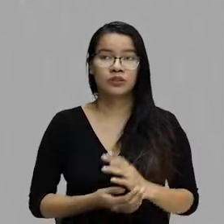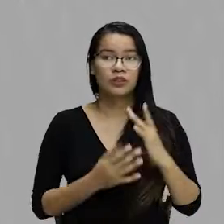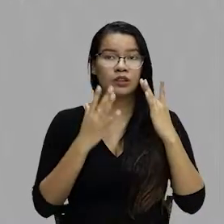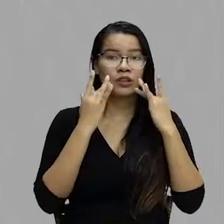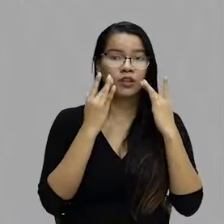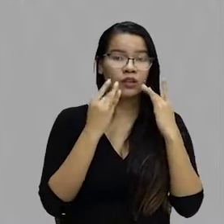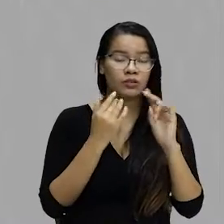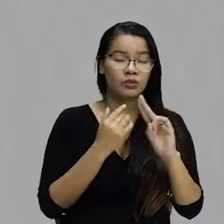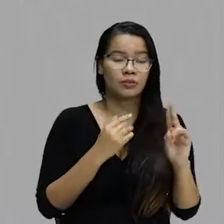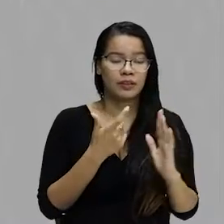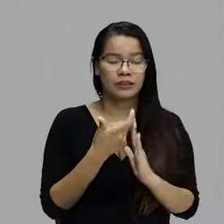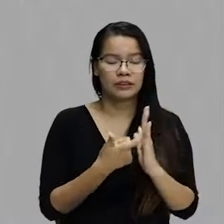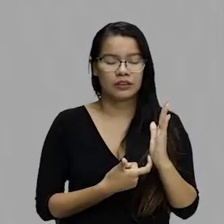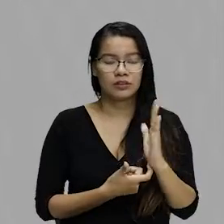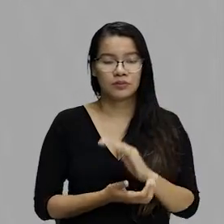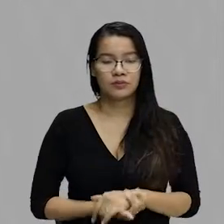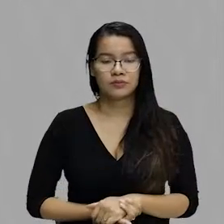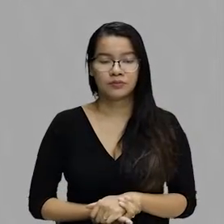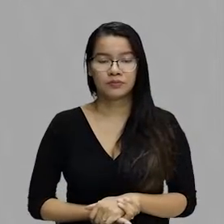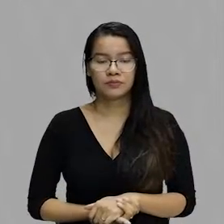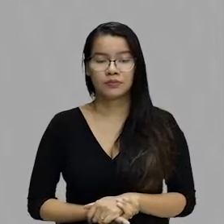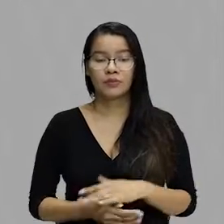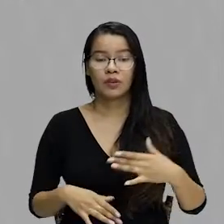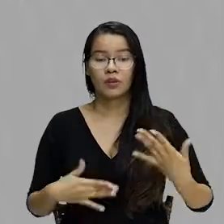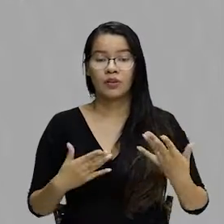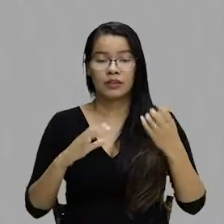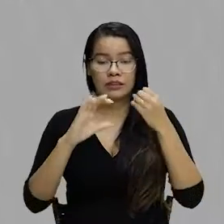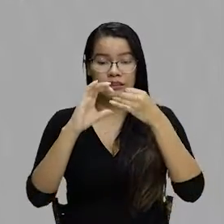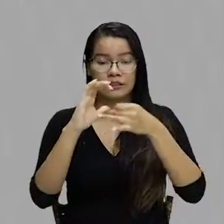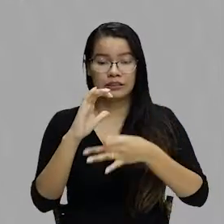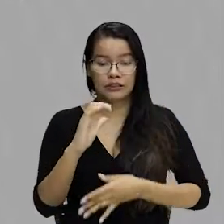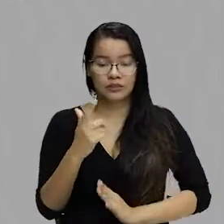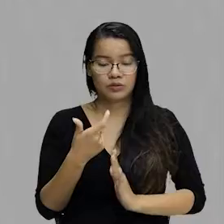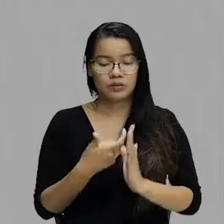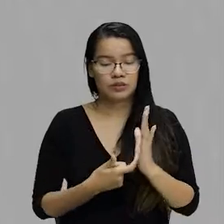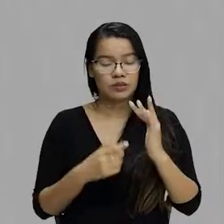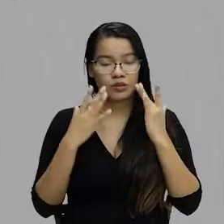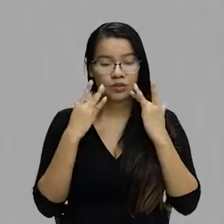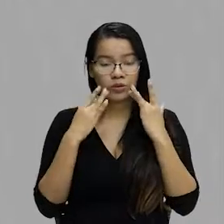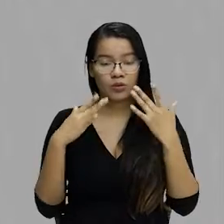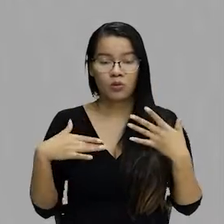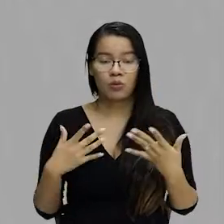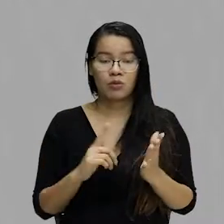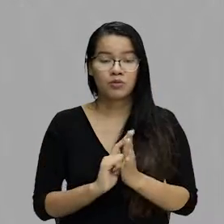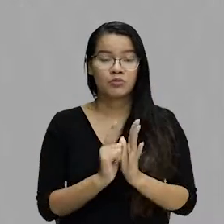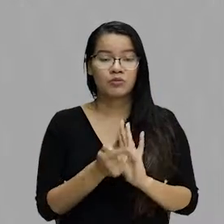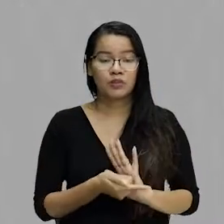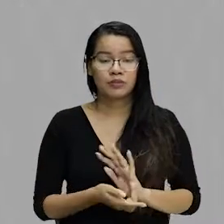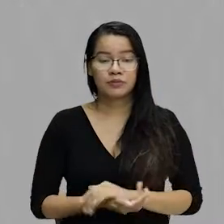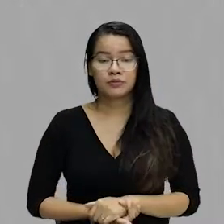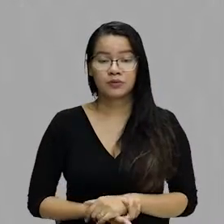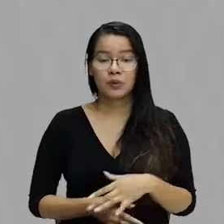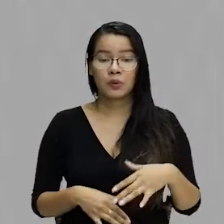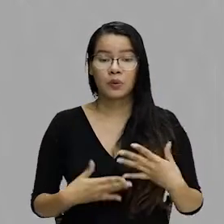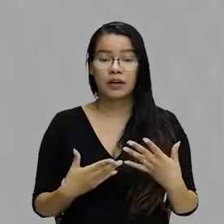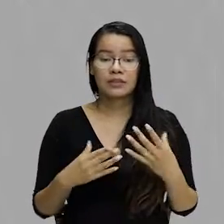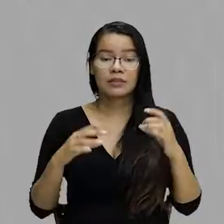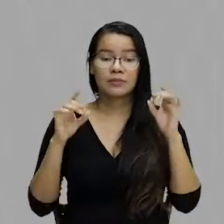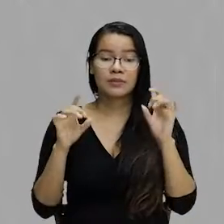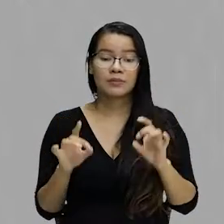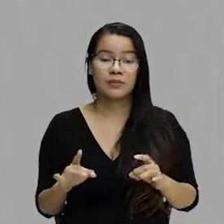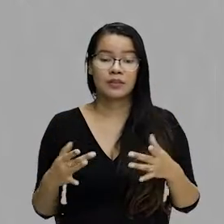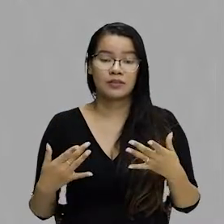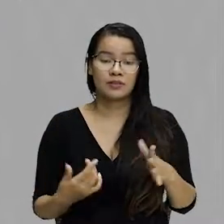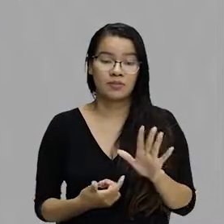de texto, texto teatral. Quais são as características desse texto teatral? Qual o gênero dele? Quais os principais